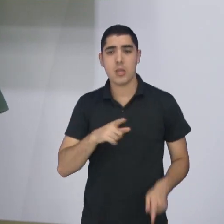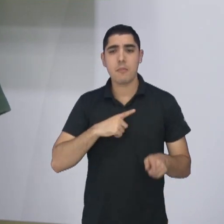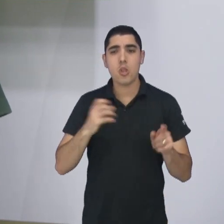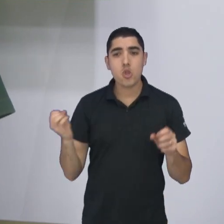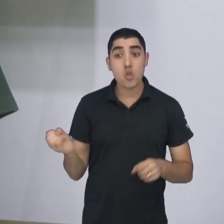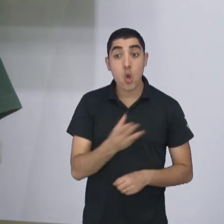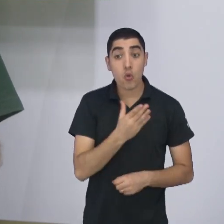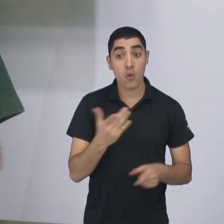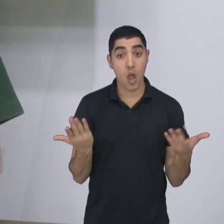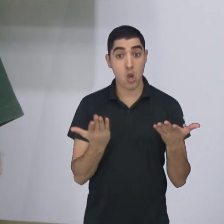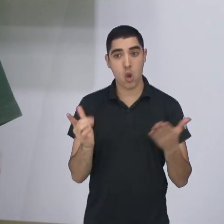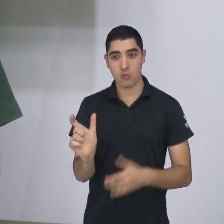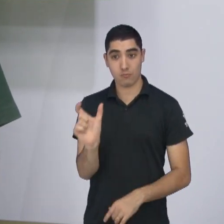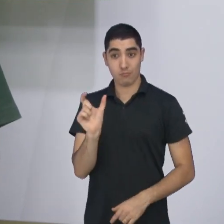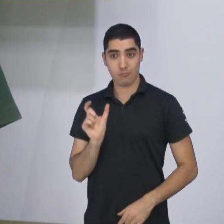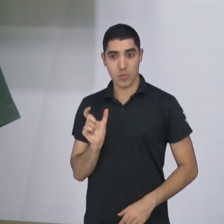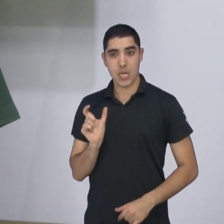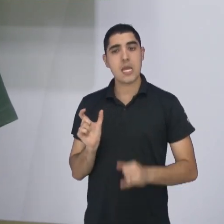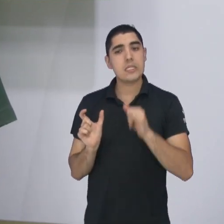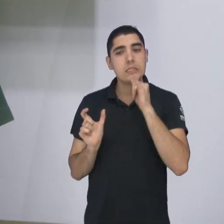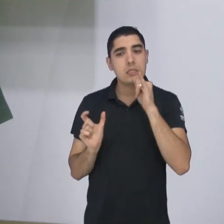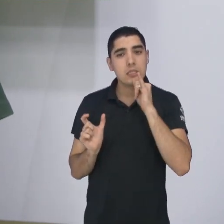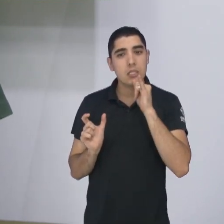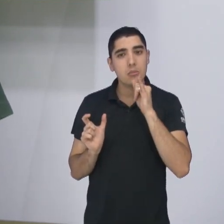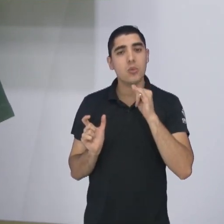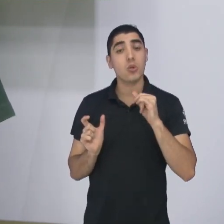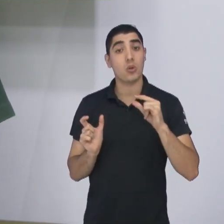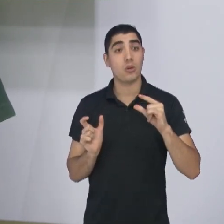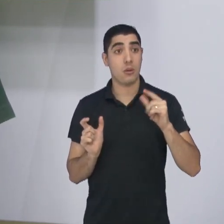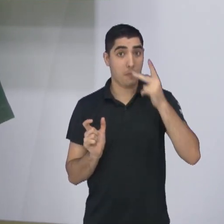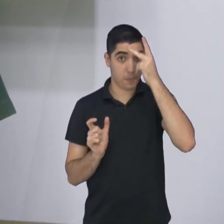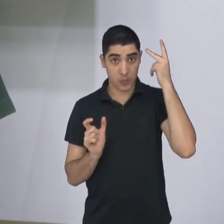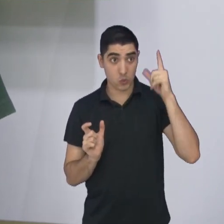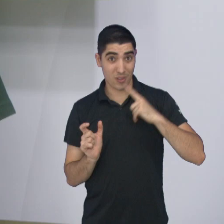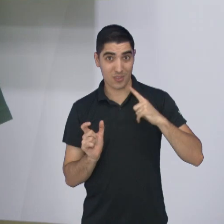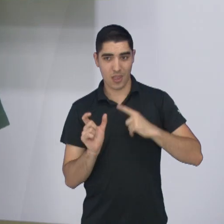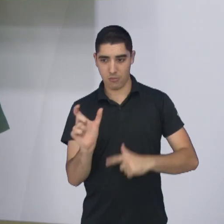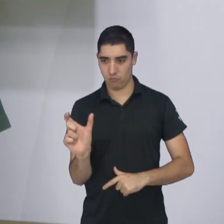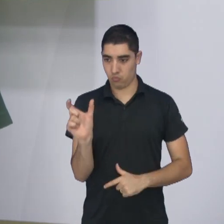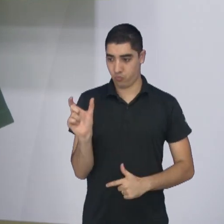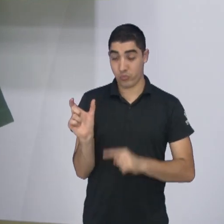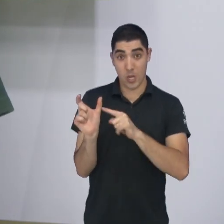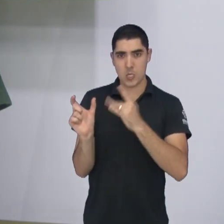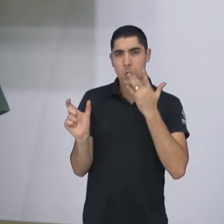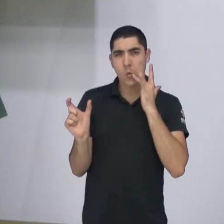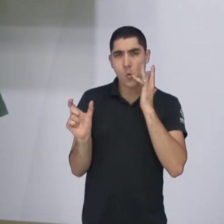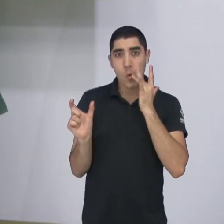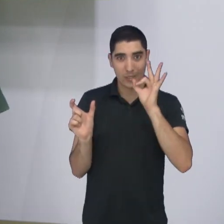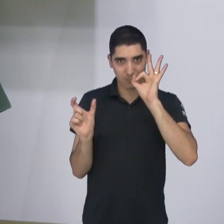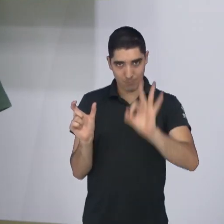Quem tem, acho que, se eu não me engano, o plano mais alto, o ouro, pode acrescentar a criança